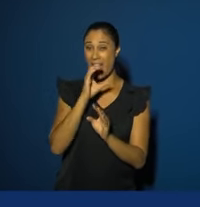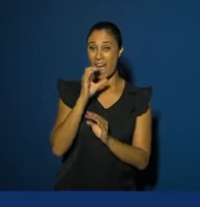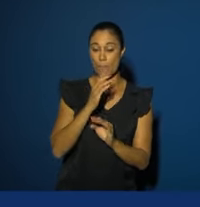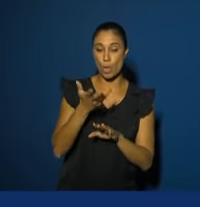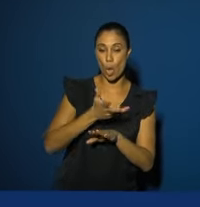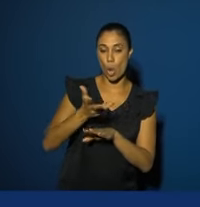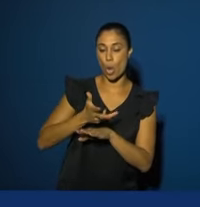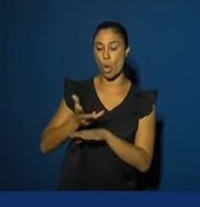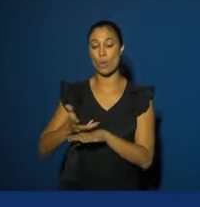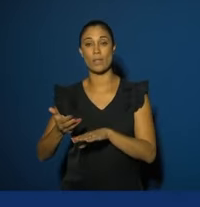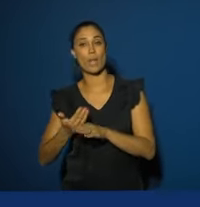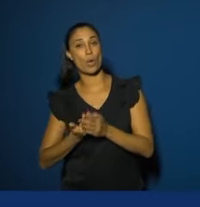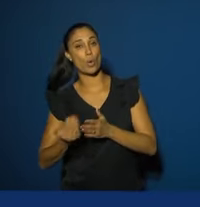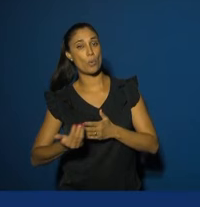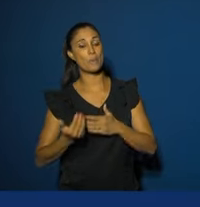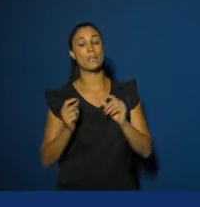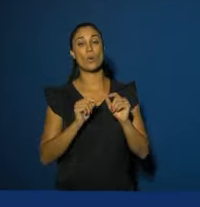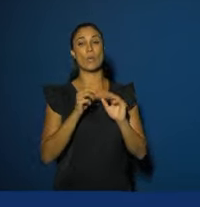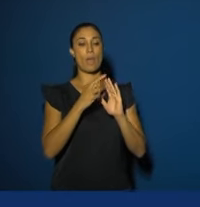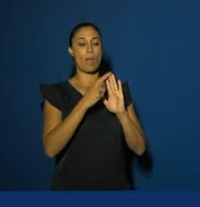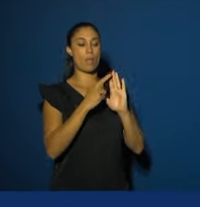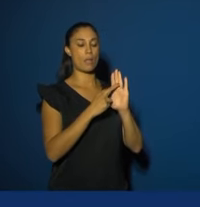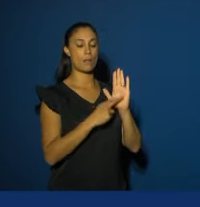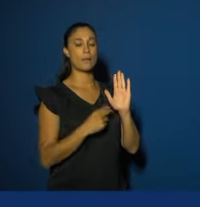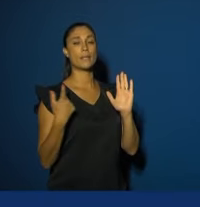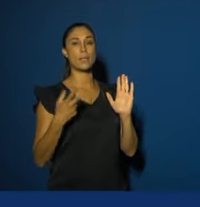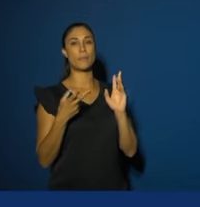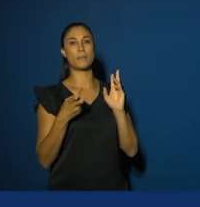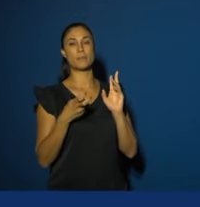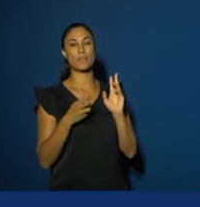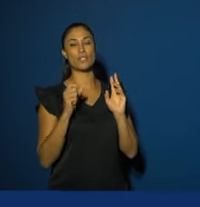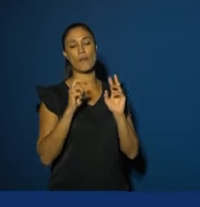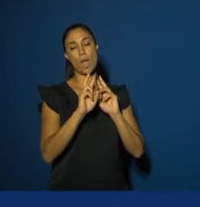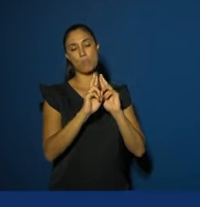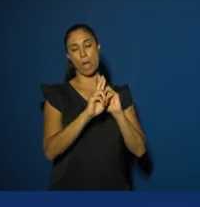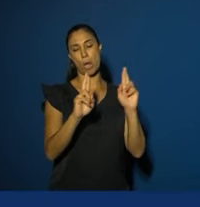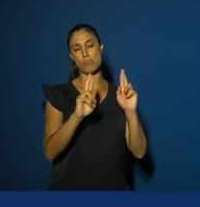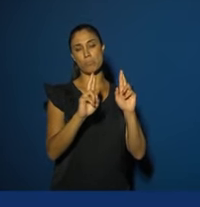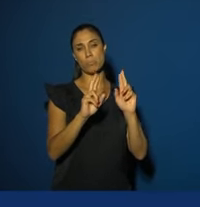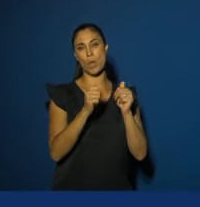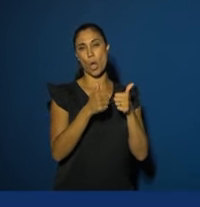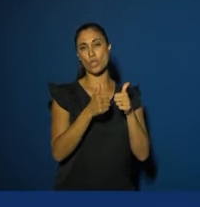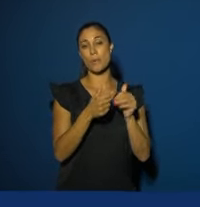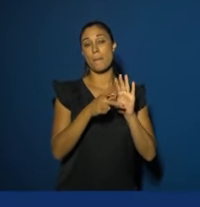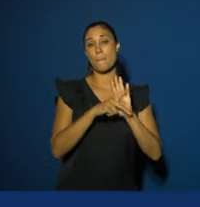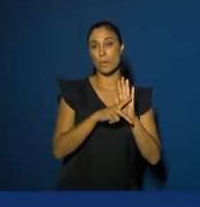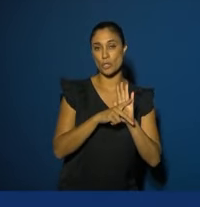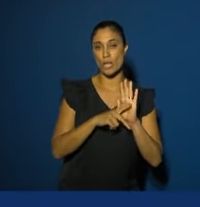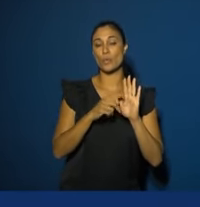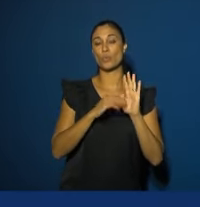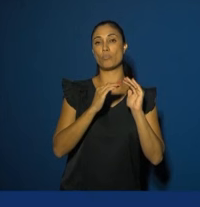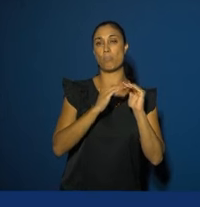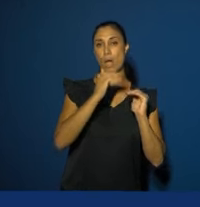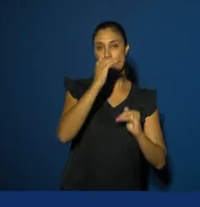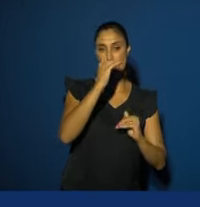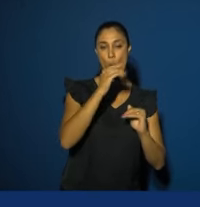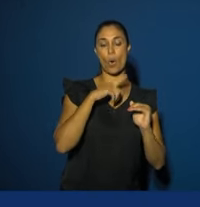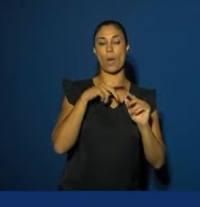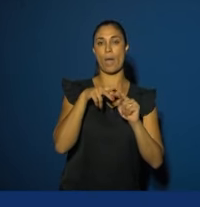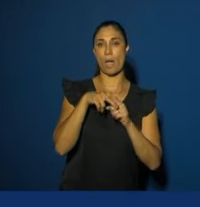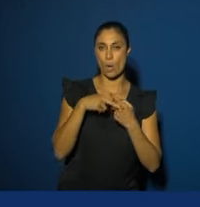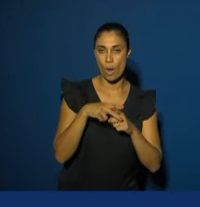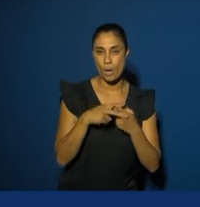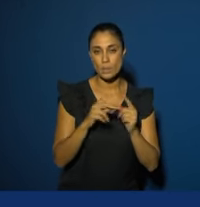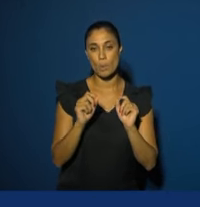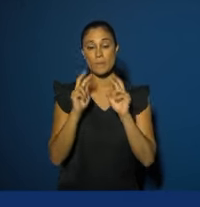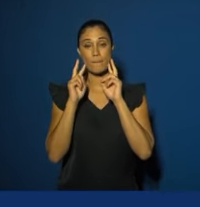conseguir começar agora a eitar as normas Então acho que a perspectiva é super positiva projetos com maior escala regulação